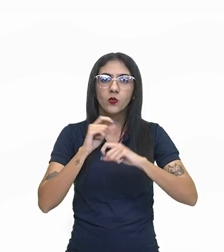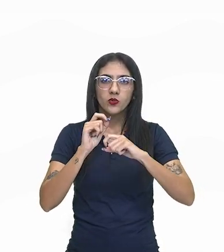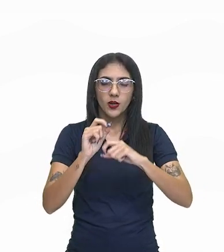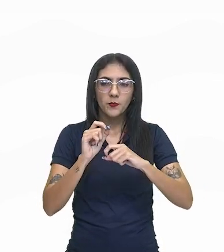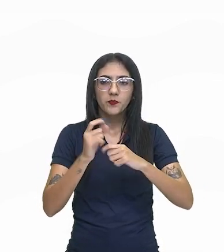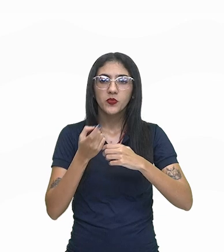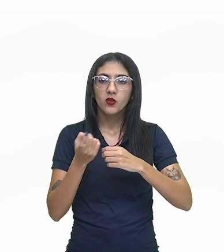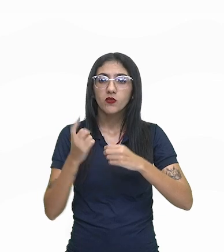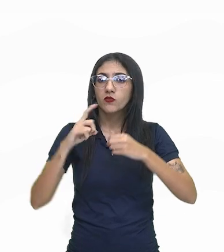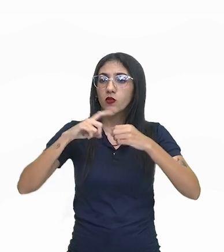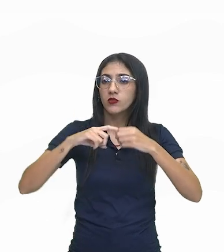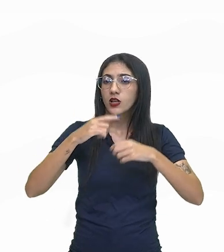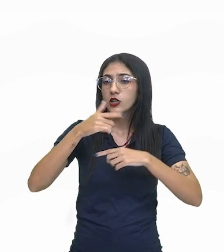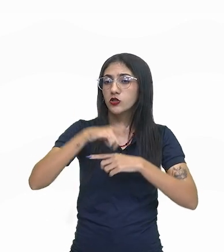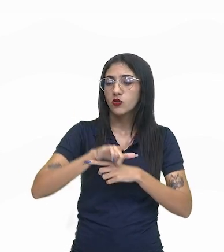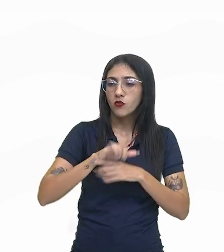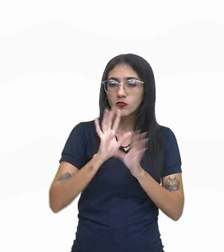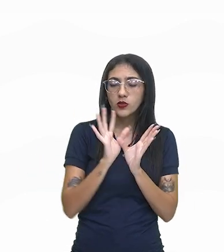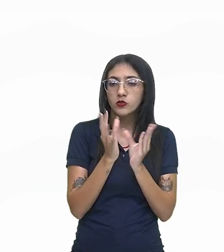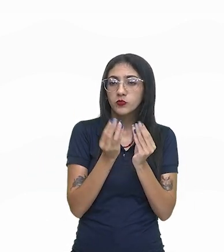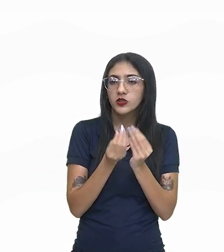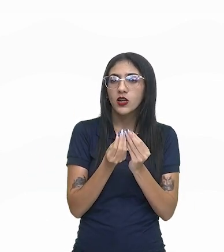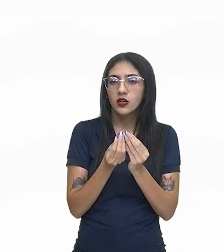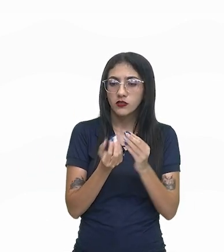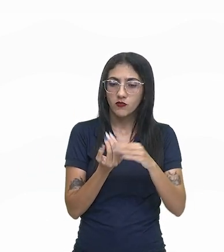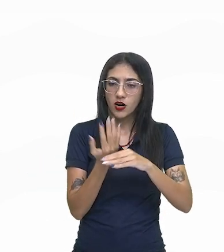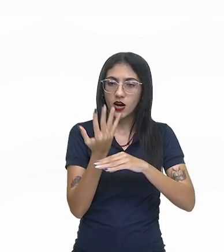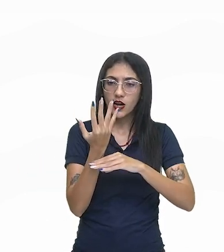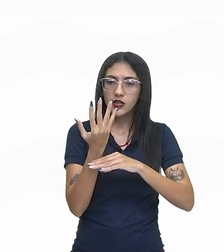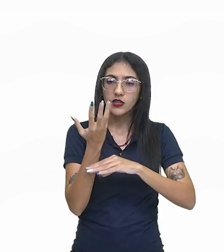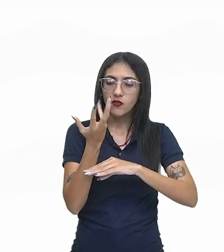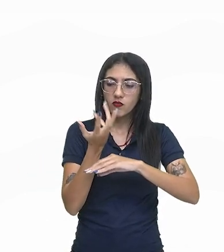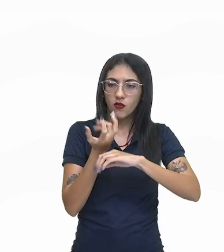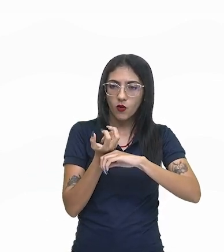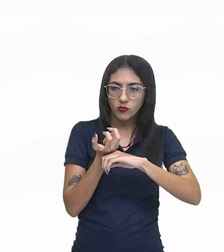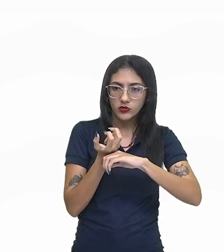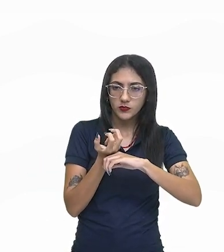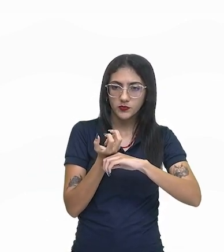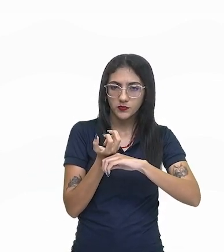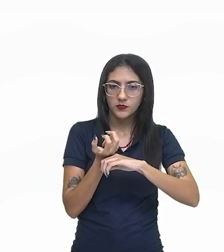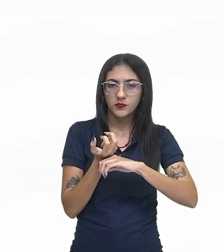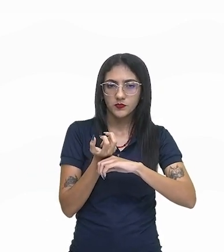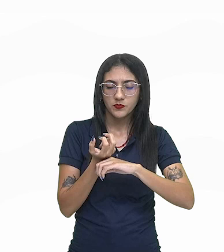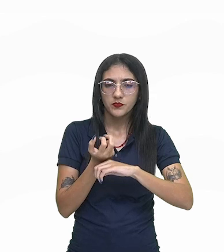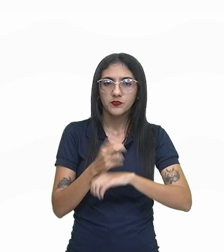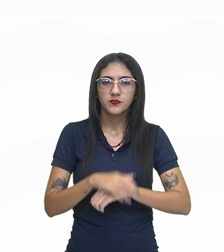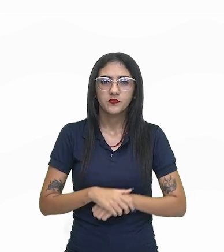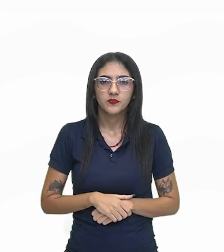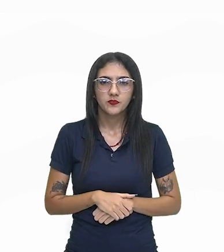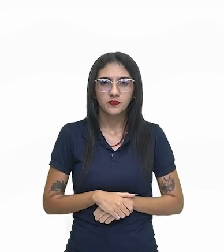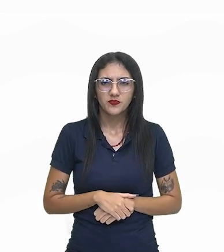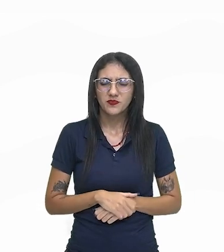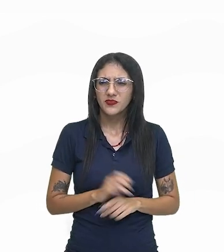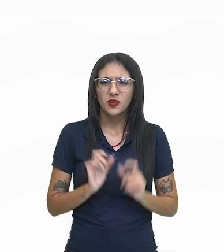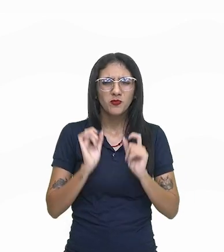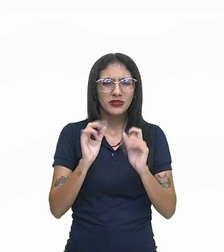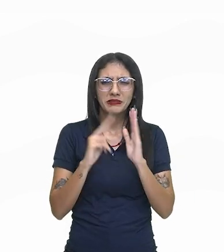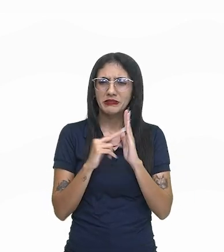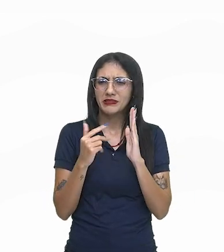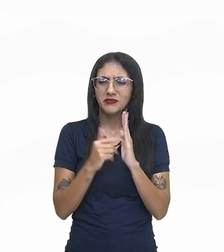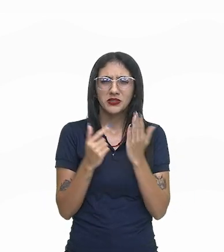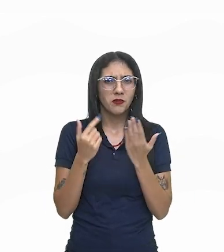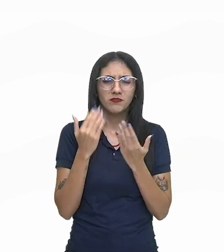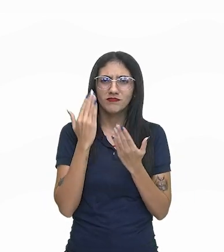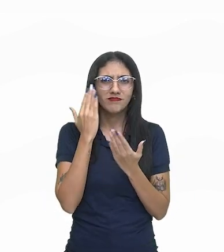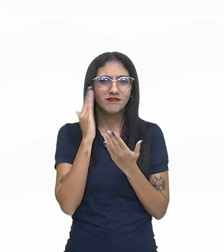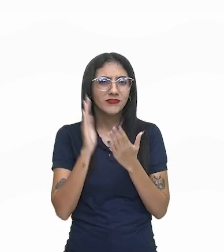à mesma clorofila que os liberou e produz somente o ATP. O que é isso, professora? Traduza. A gente